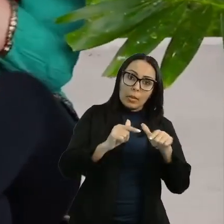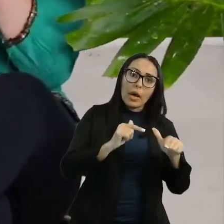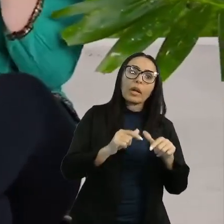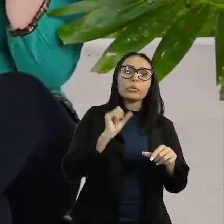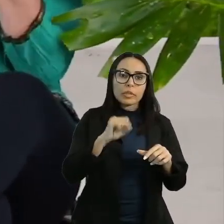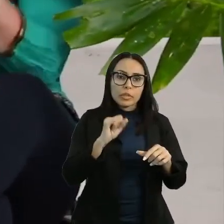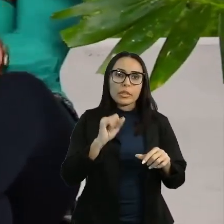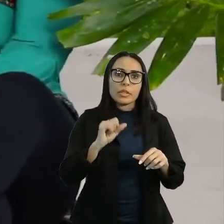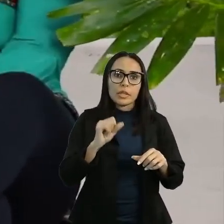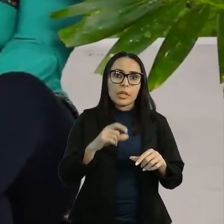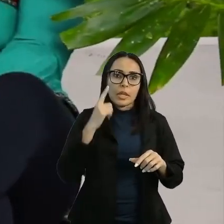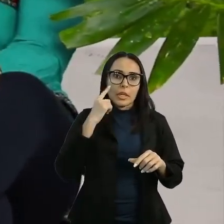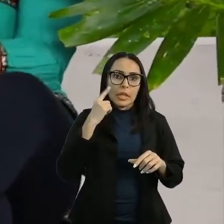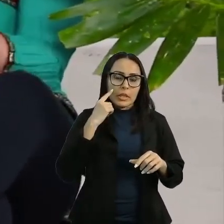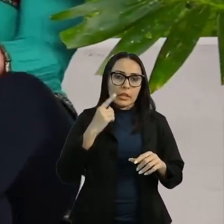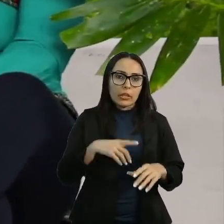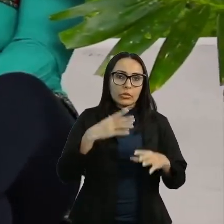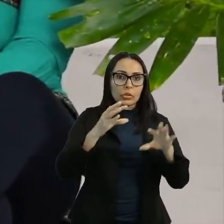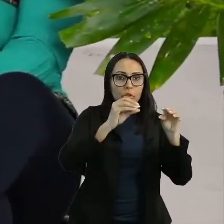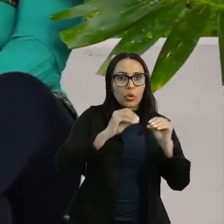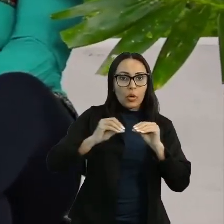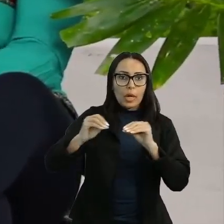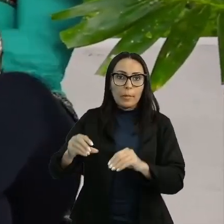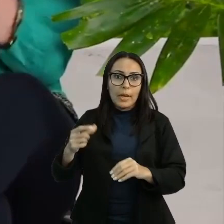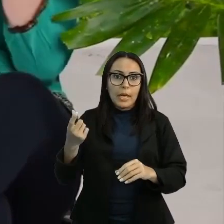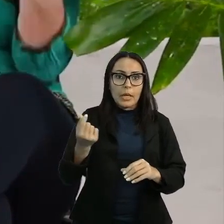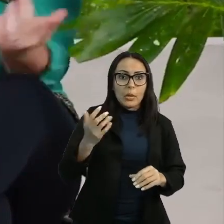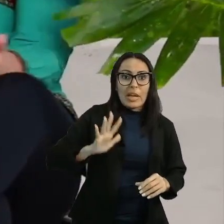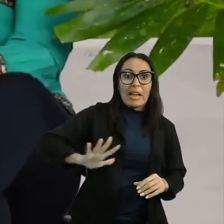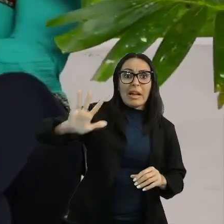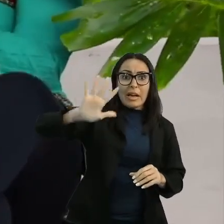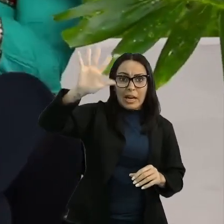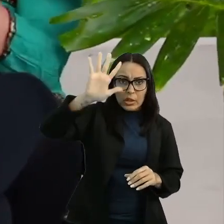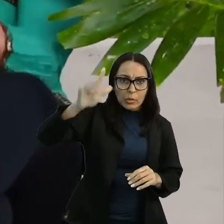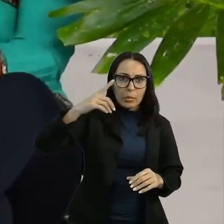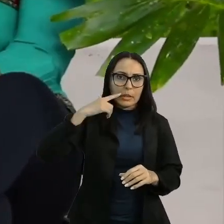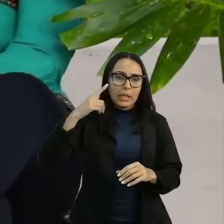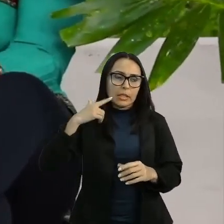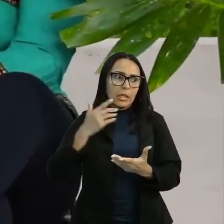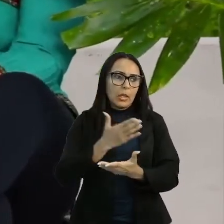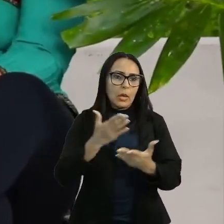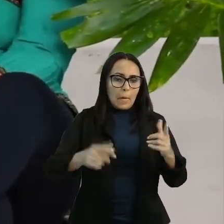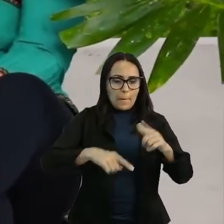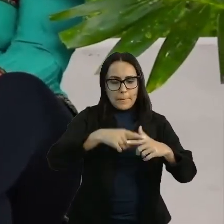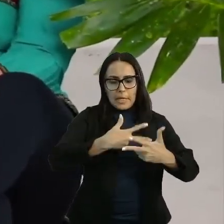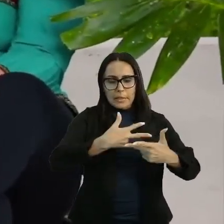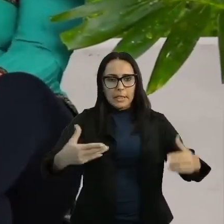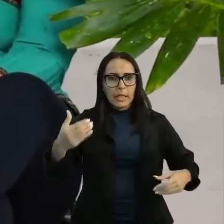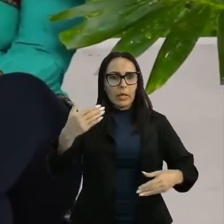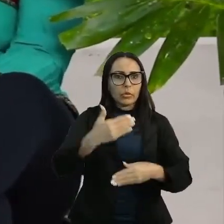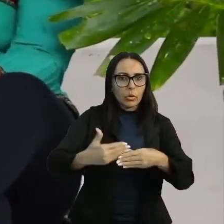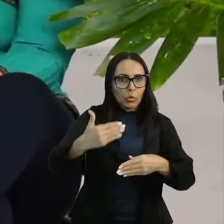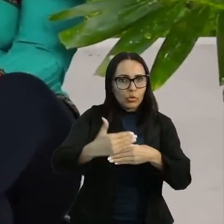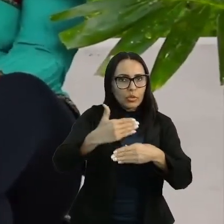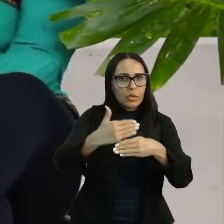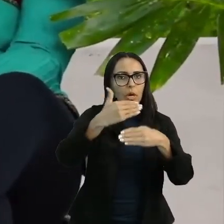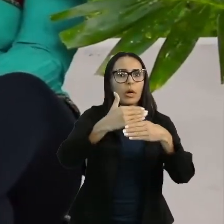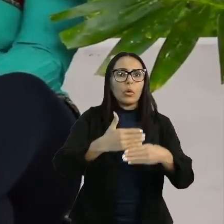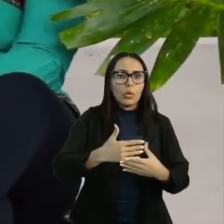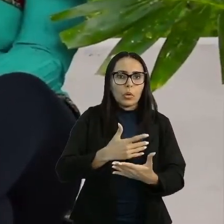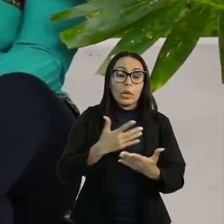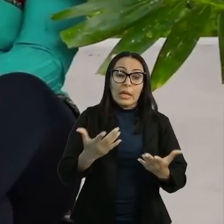do dia, mais à noite. Mas o importante é que você mantenha essa conexão. A ideia é essa, né? A palavra yoga significa exatamente essa conexão.